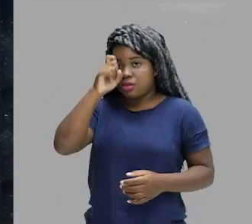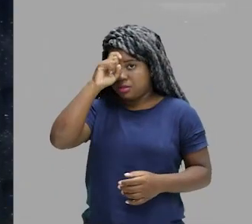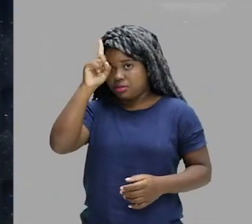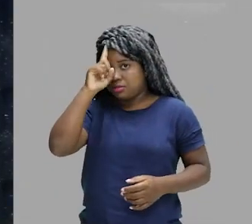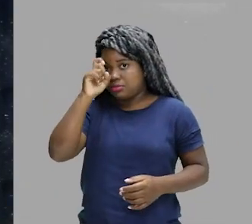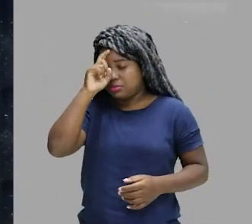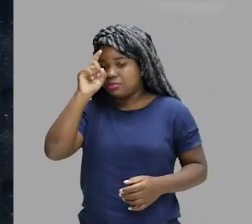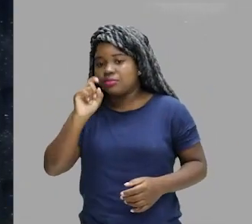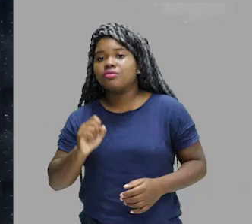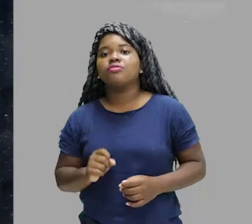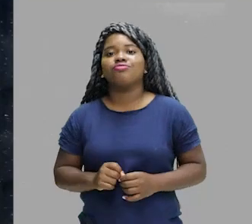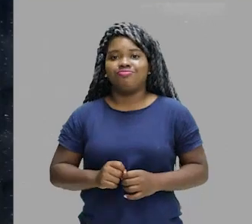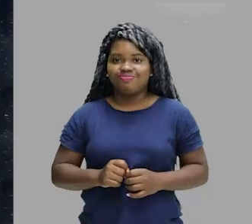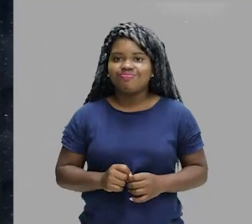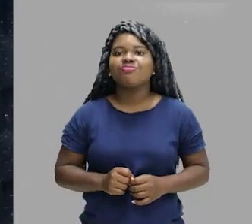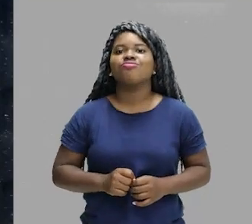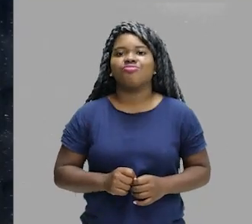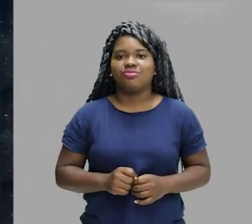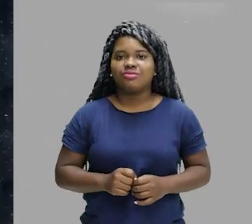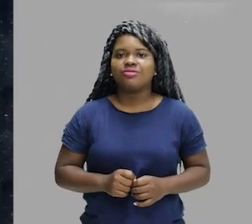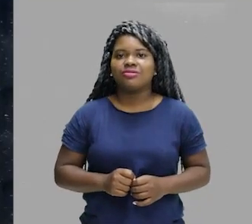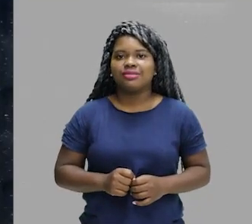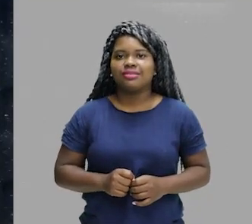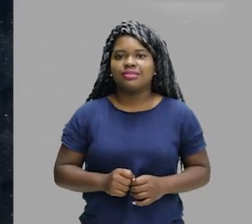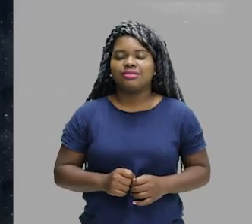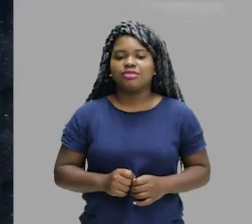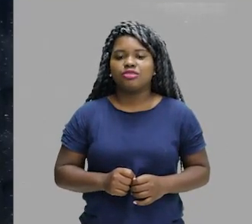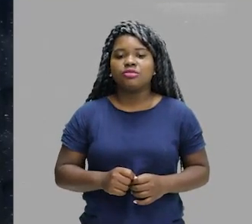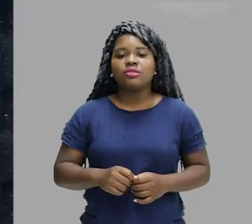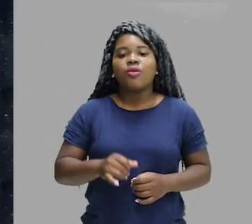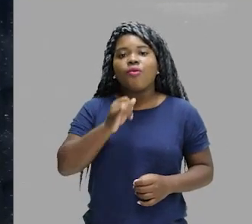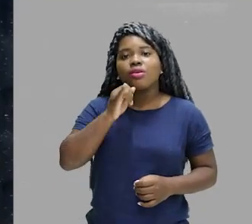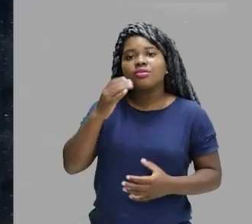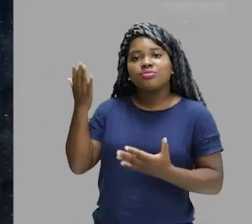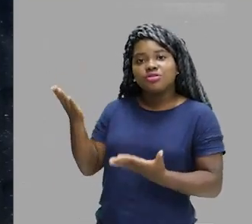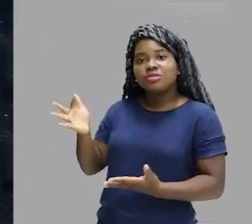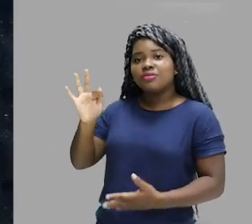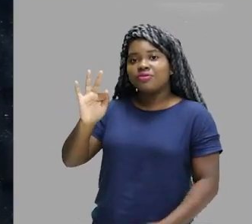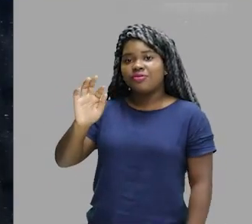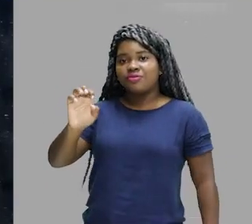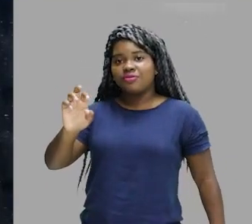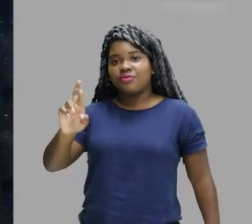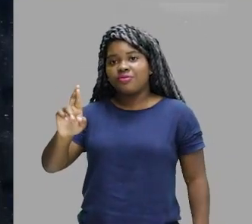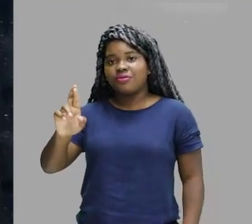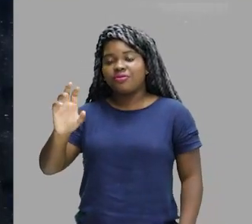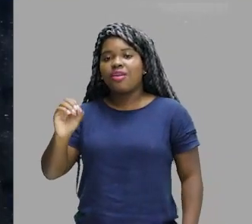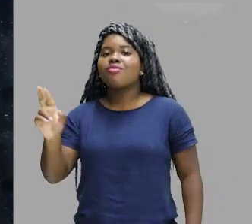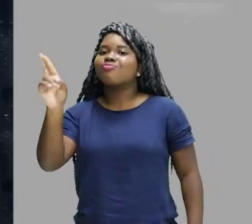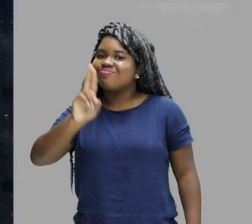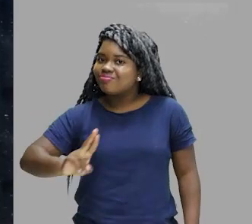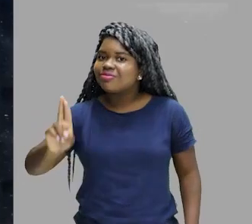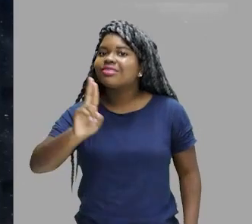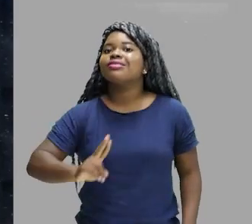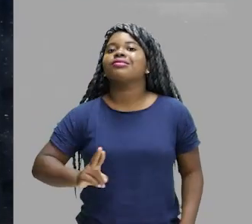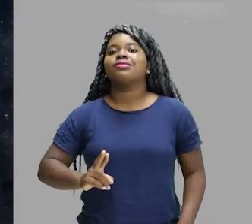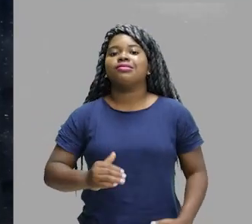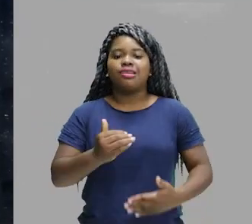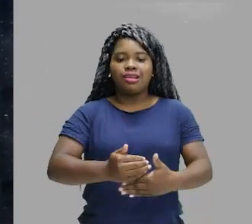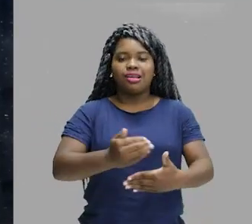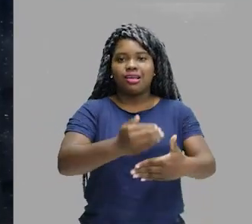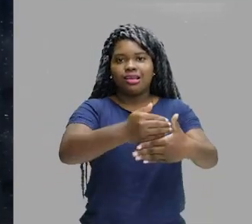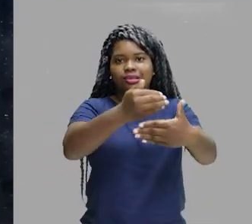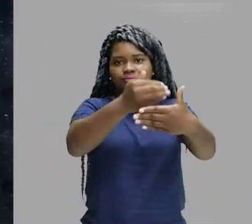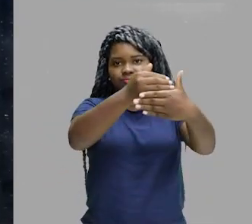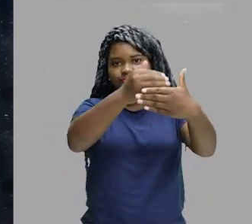O resultado disso, o ferro, né, passou a ser utilizado na construção. E quando você assiste, por exemplo, filmes,